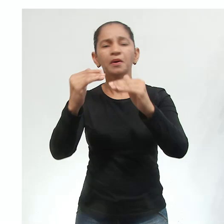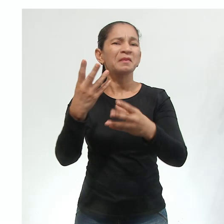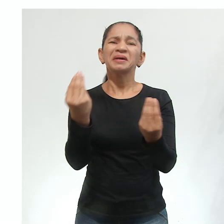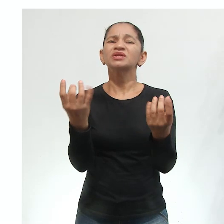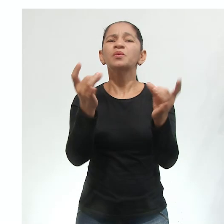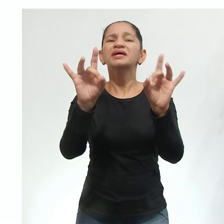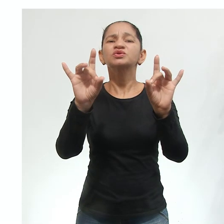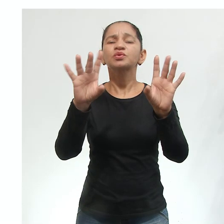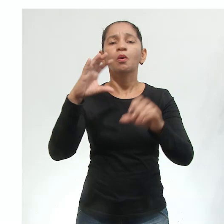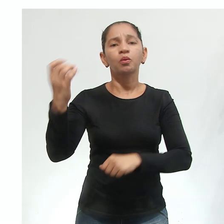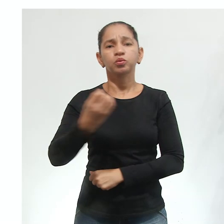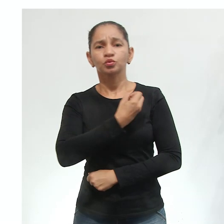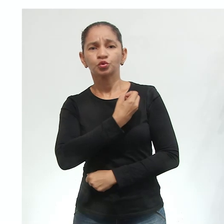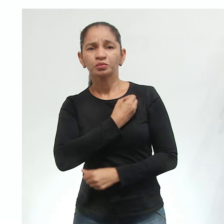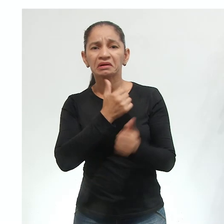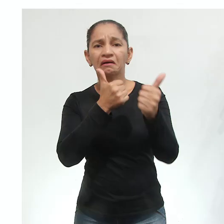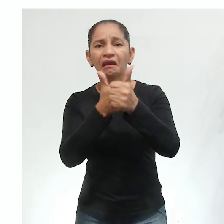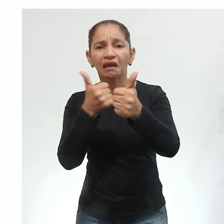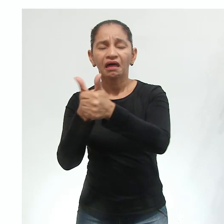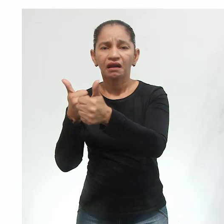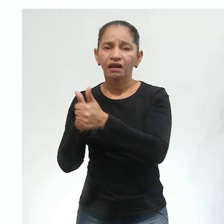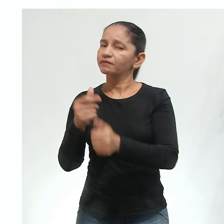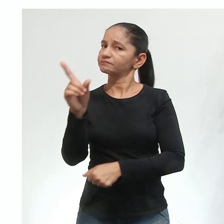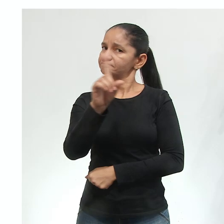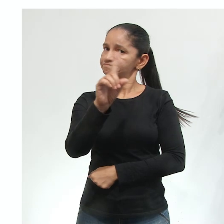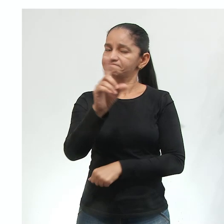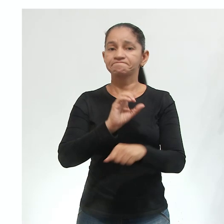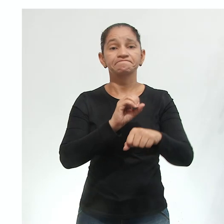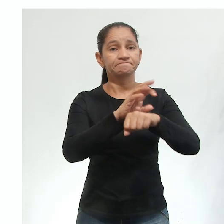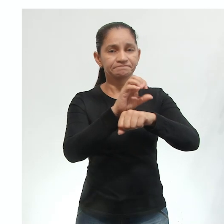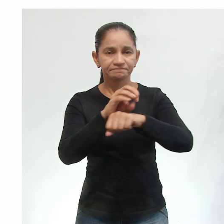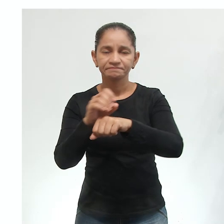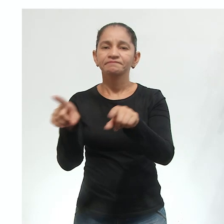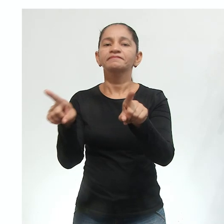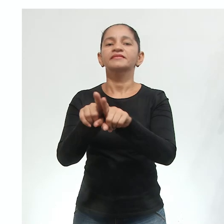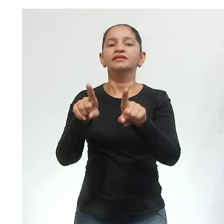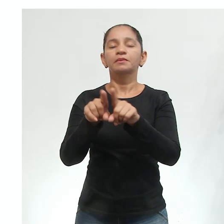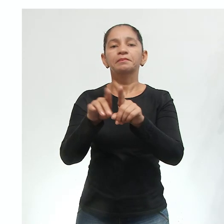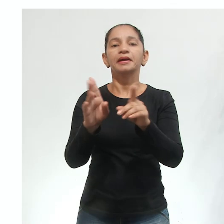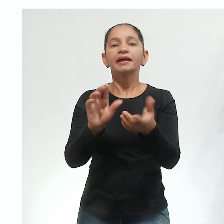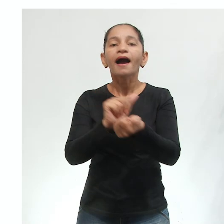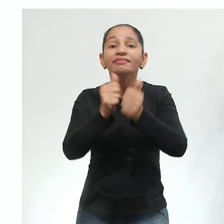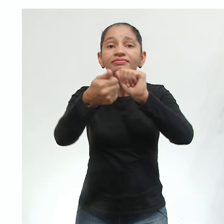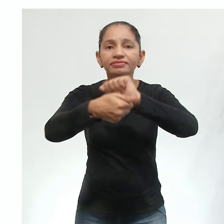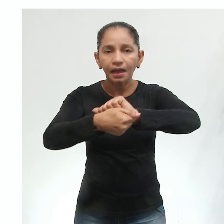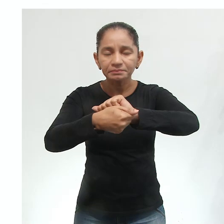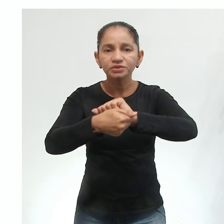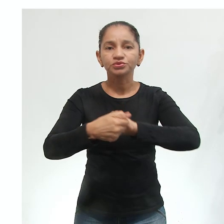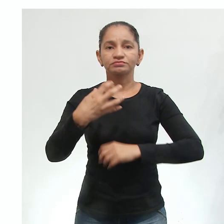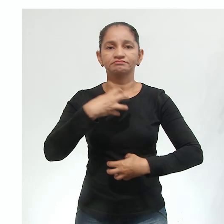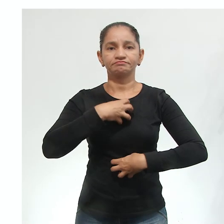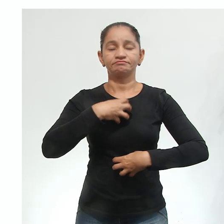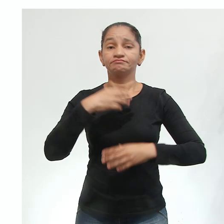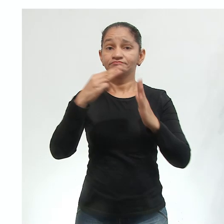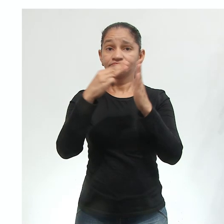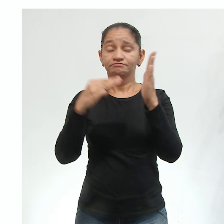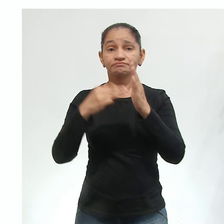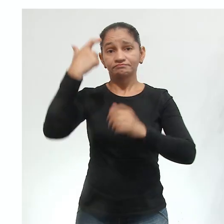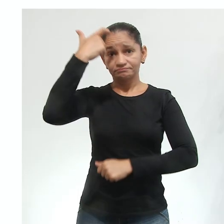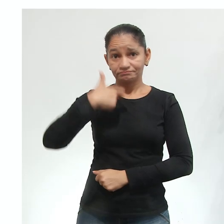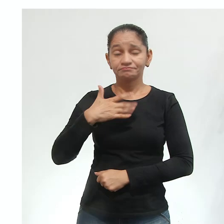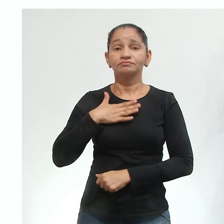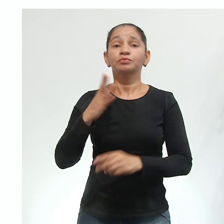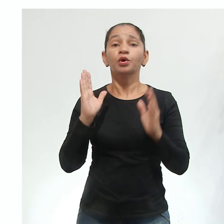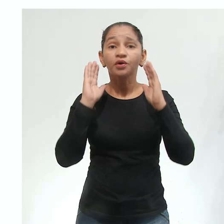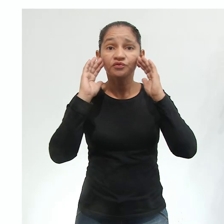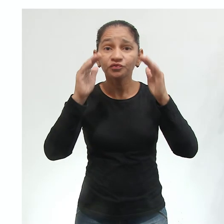da mensuração. Acompanhar, orientar e ajustar o processo de ensino e aprendizagem. O foco é no